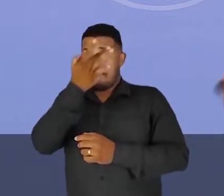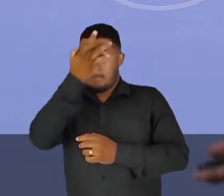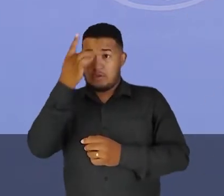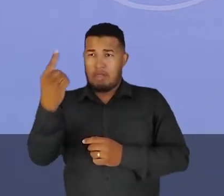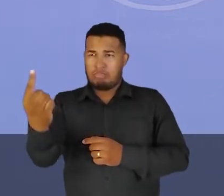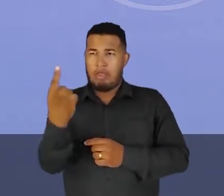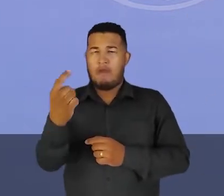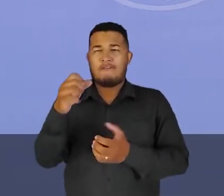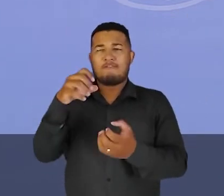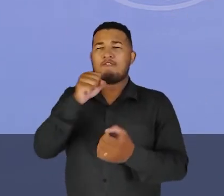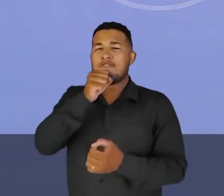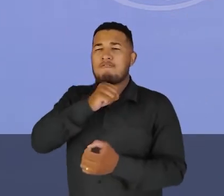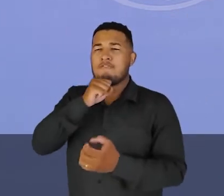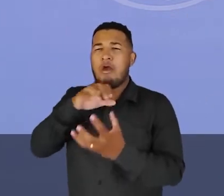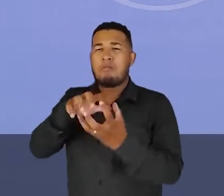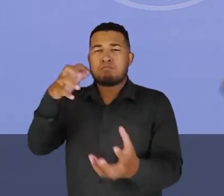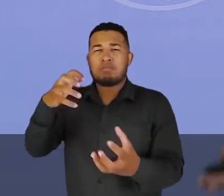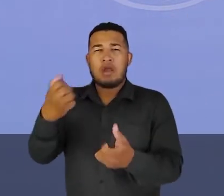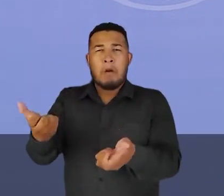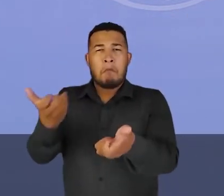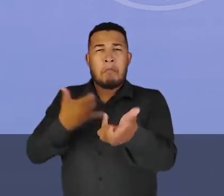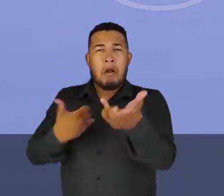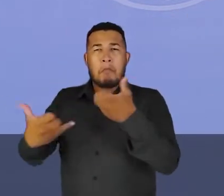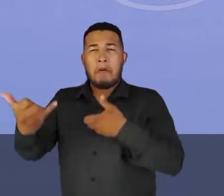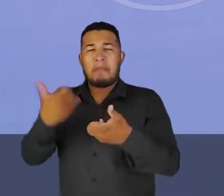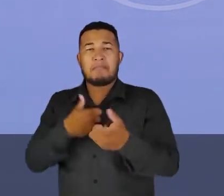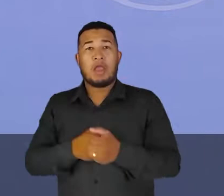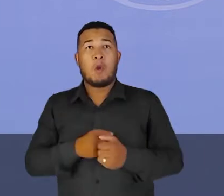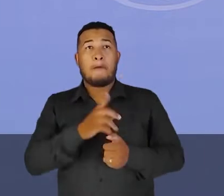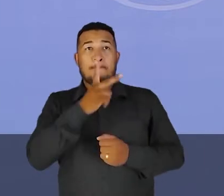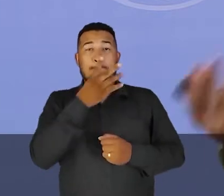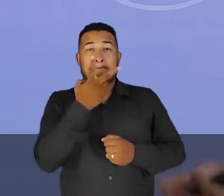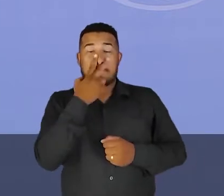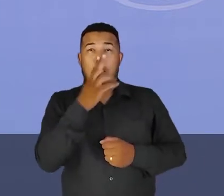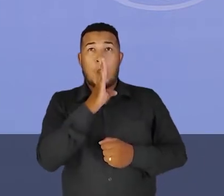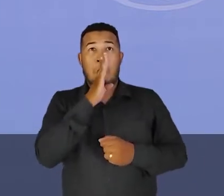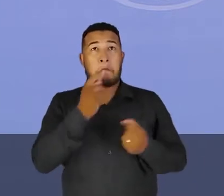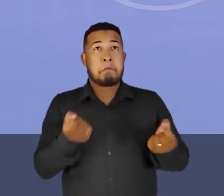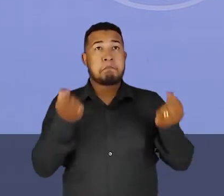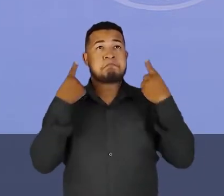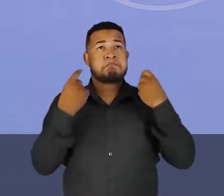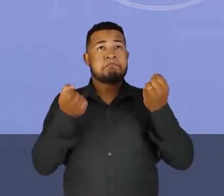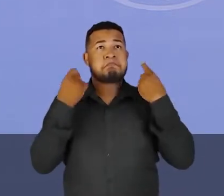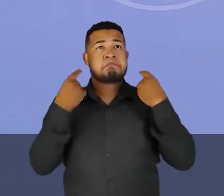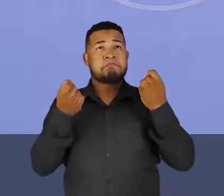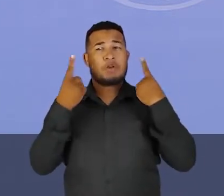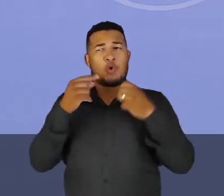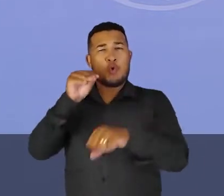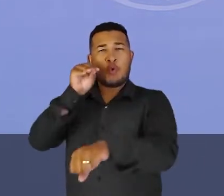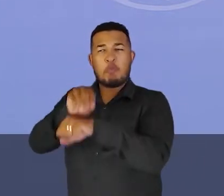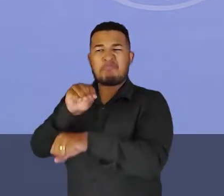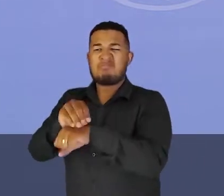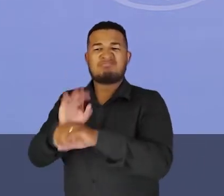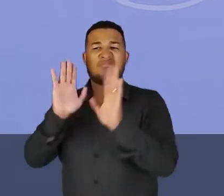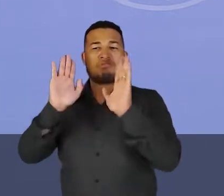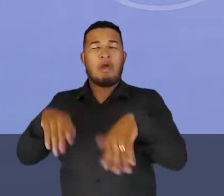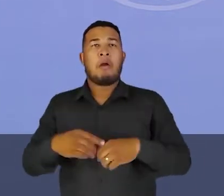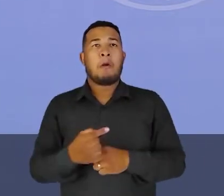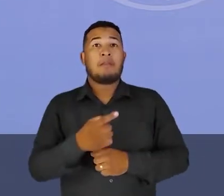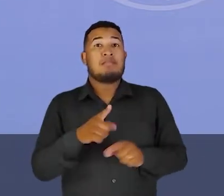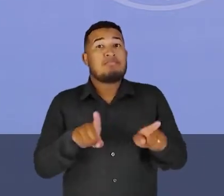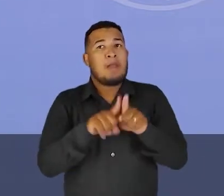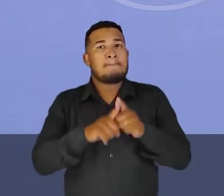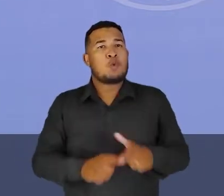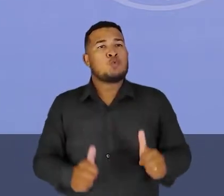não está ouvindo, é não cuidar, é deixar de cuidar, entendeu? E a